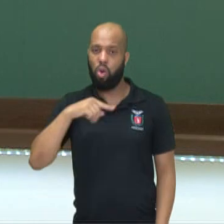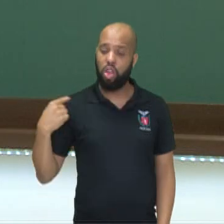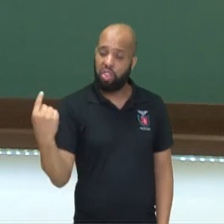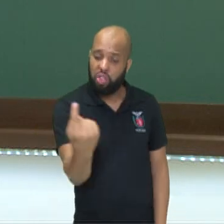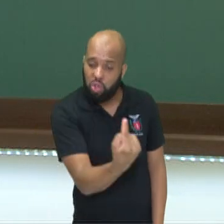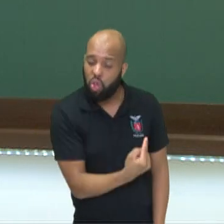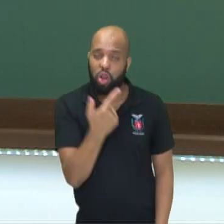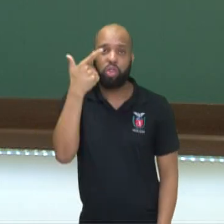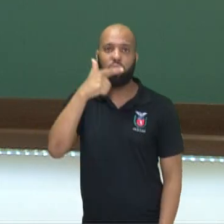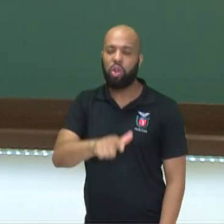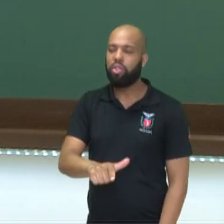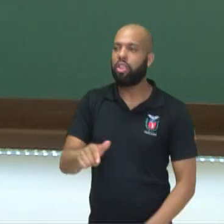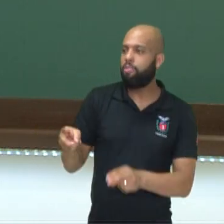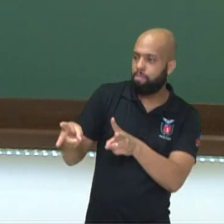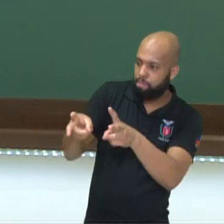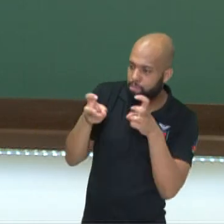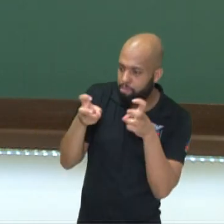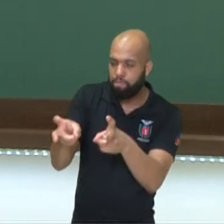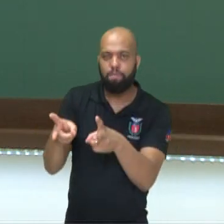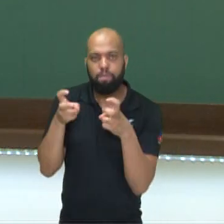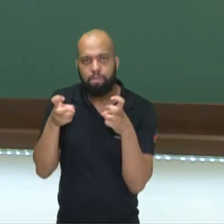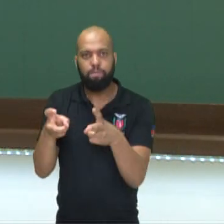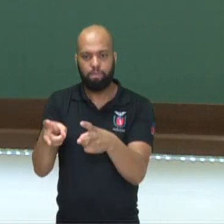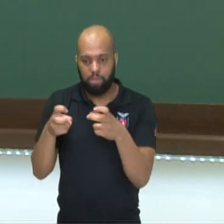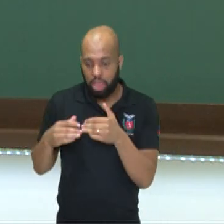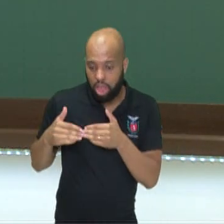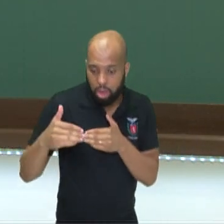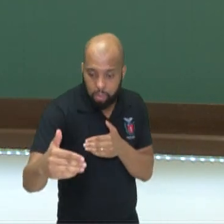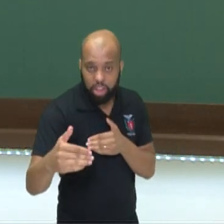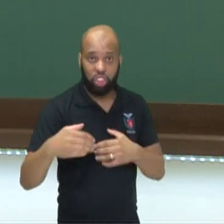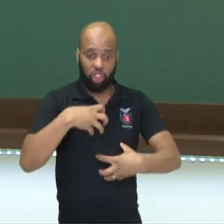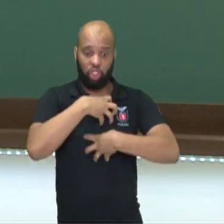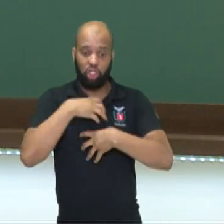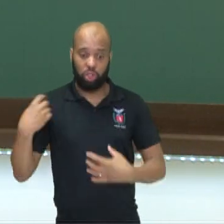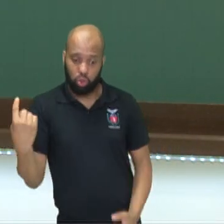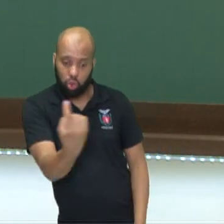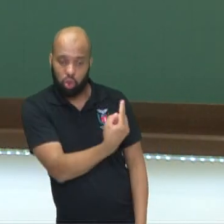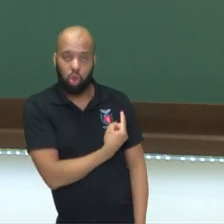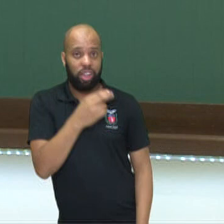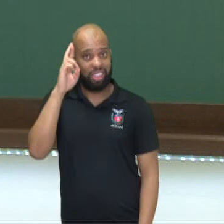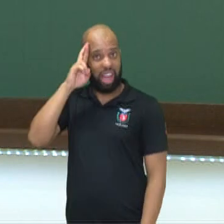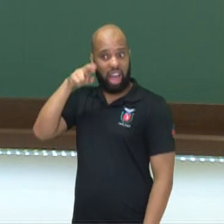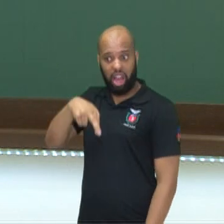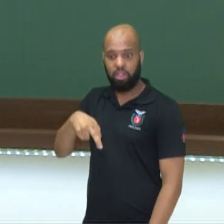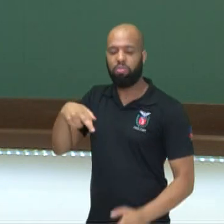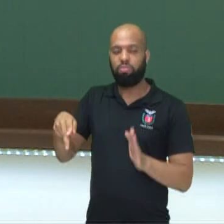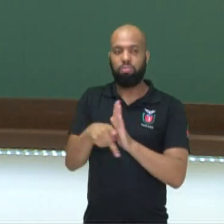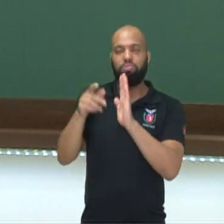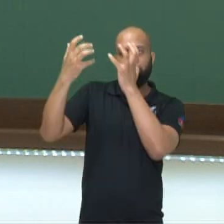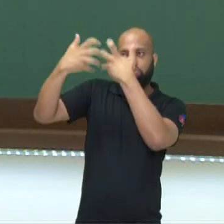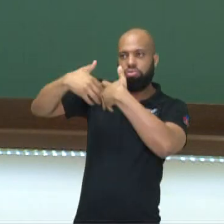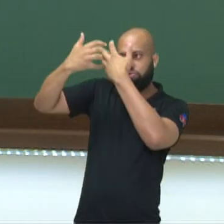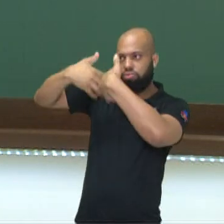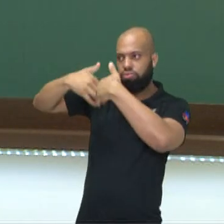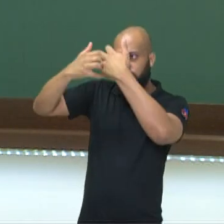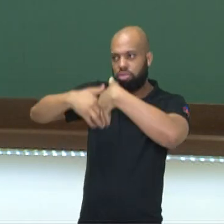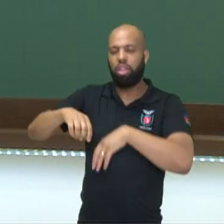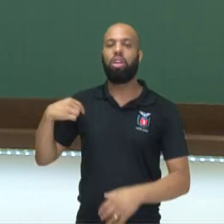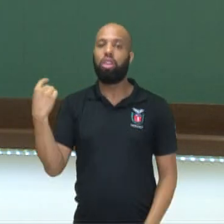temos esse poder de a partir da nossa capacidade de razão, da nossa faculdade